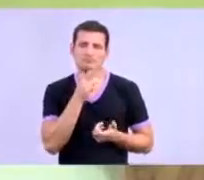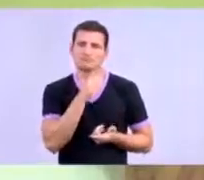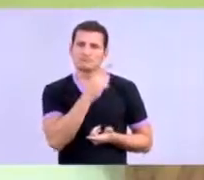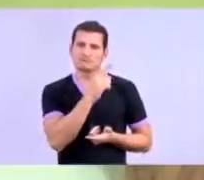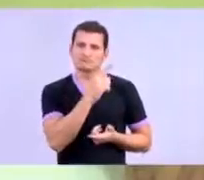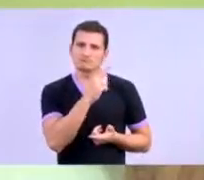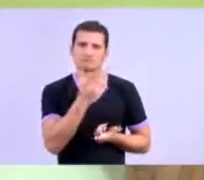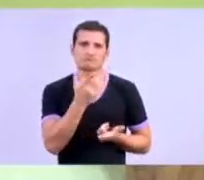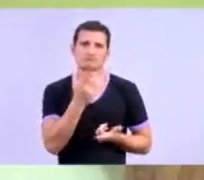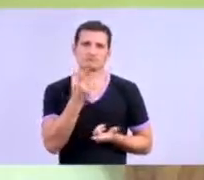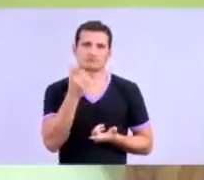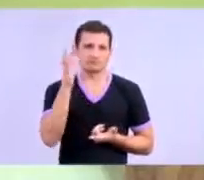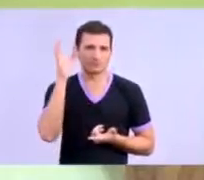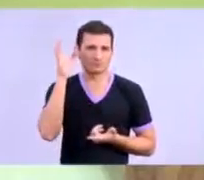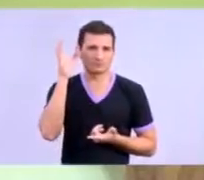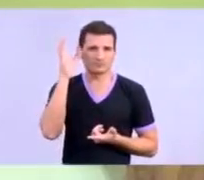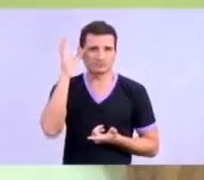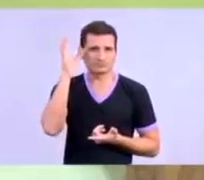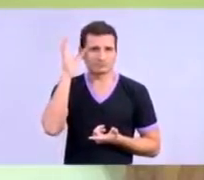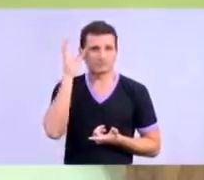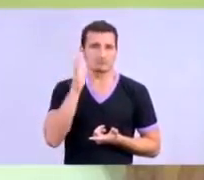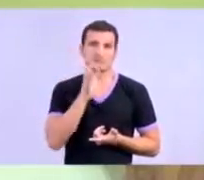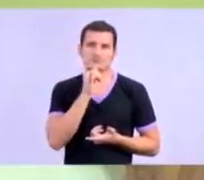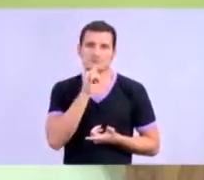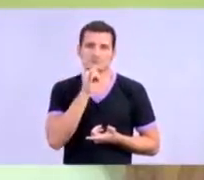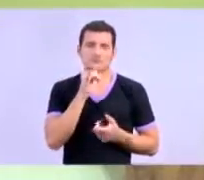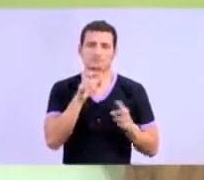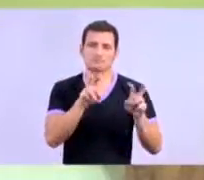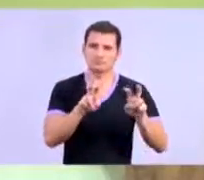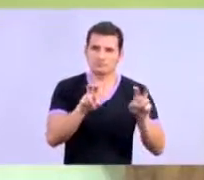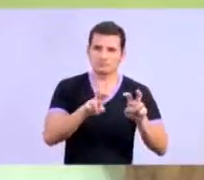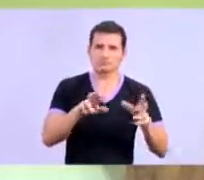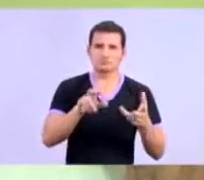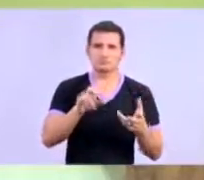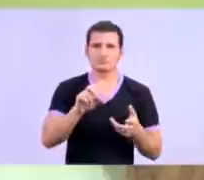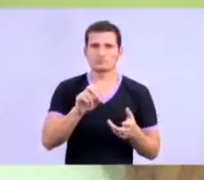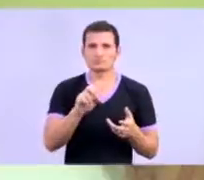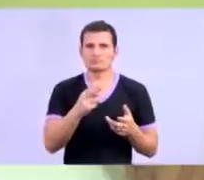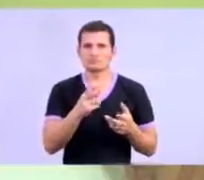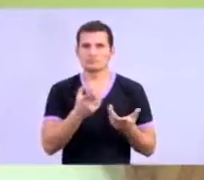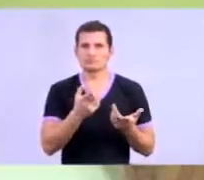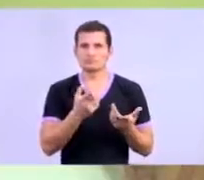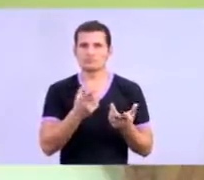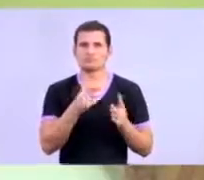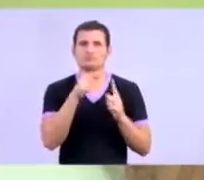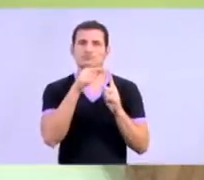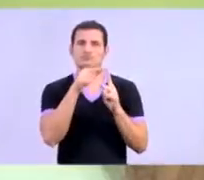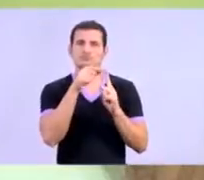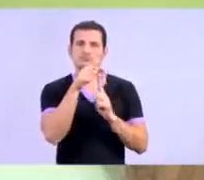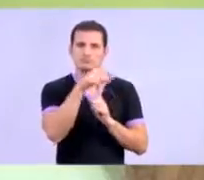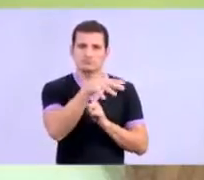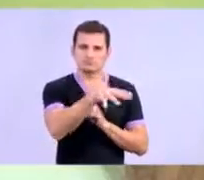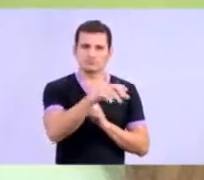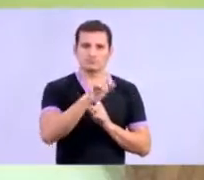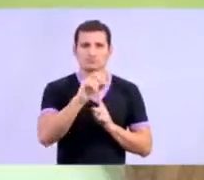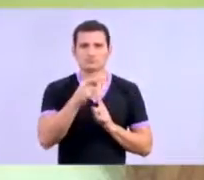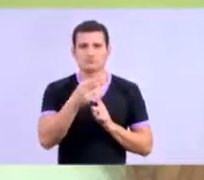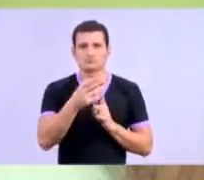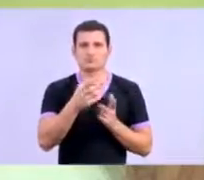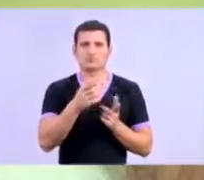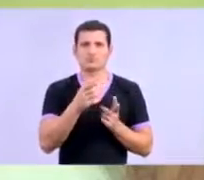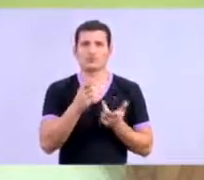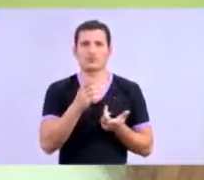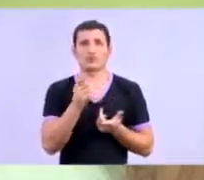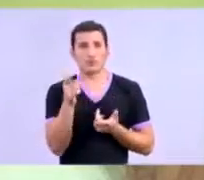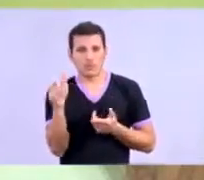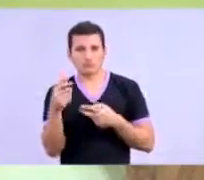né? Por exemplo, um computador, um ponto de acesso, um roteador, e conectar ele com outra